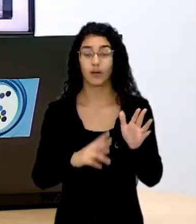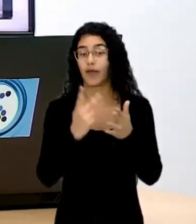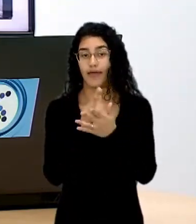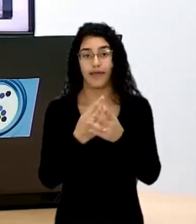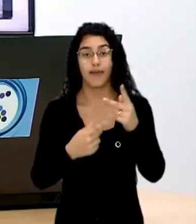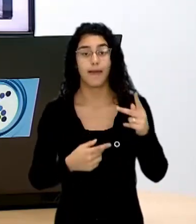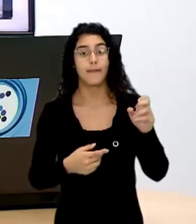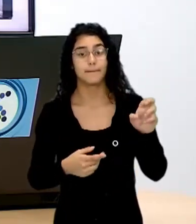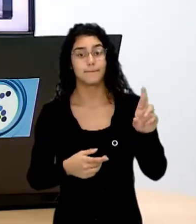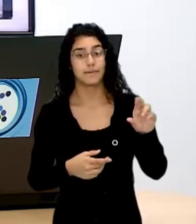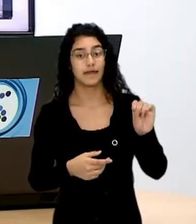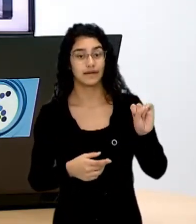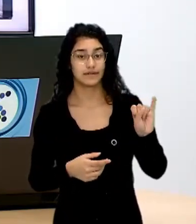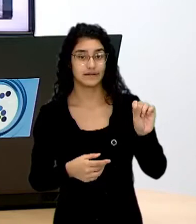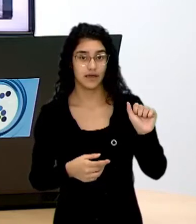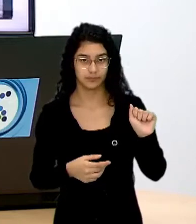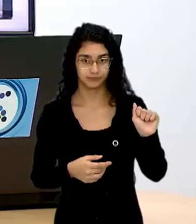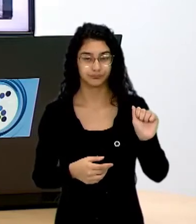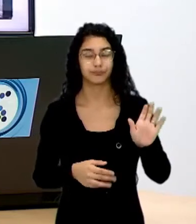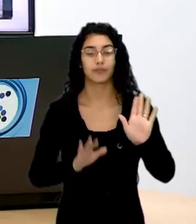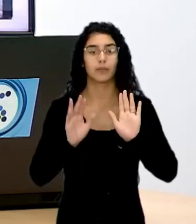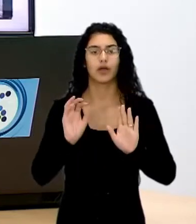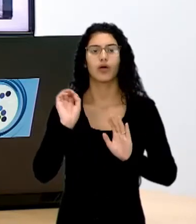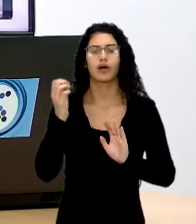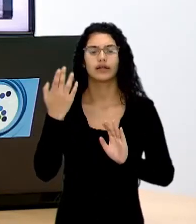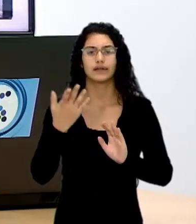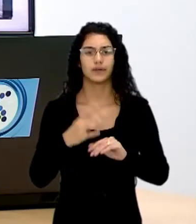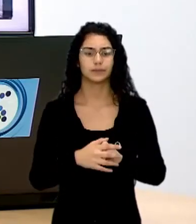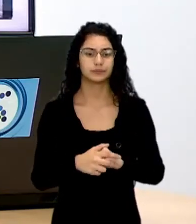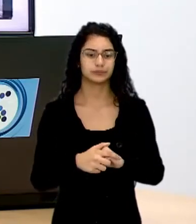a região dos persas. Só que o que aconteceu?